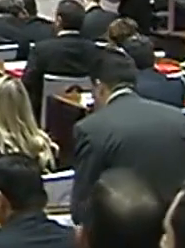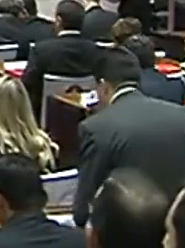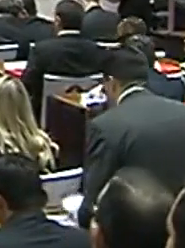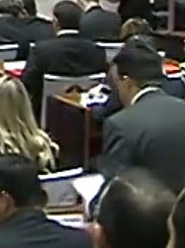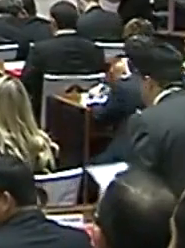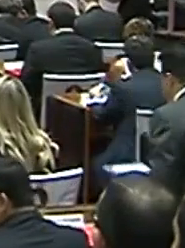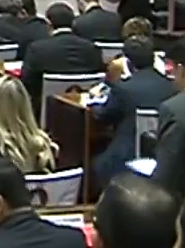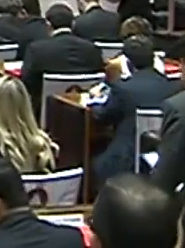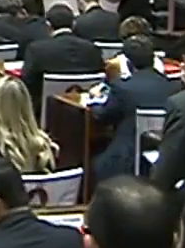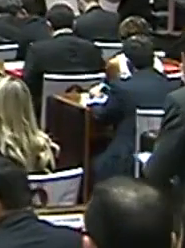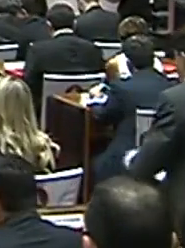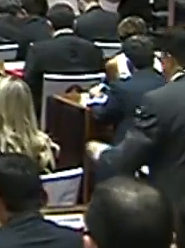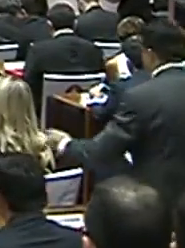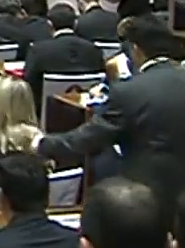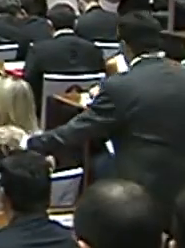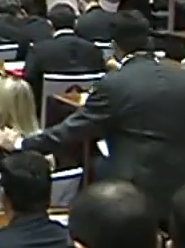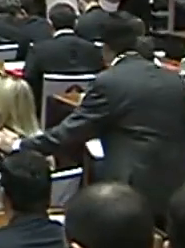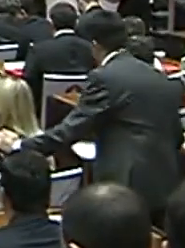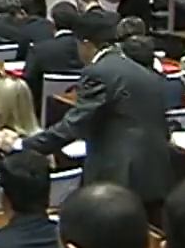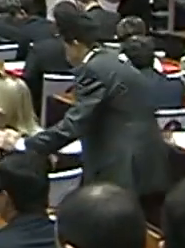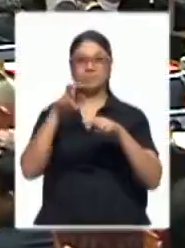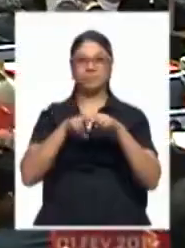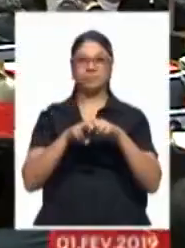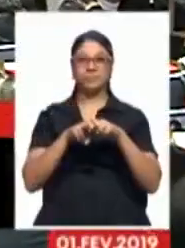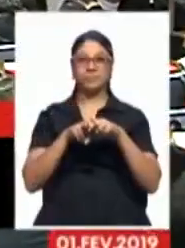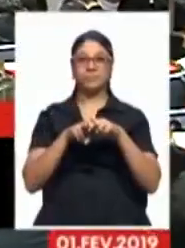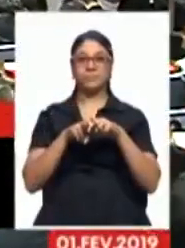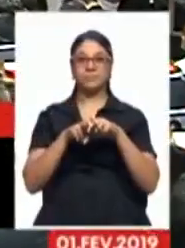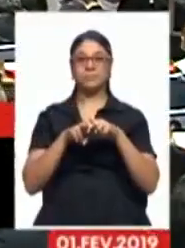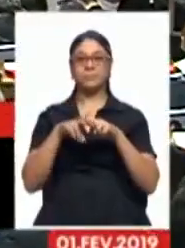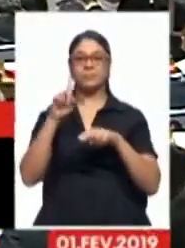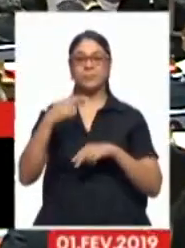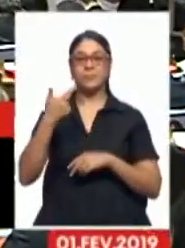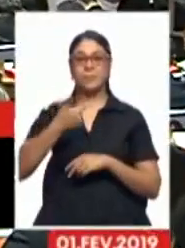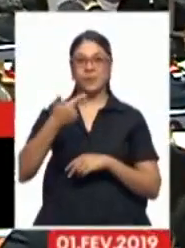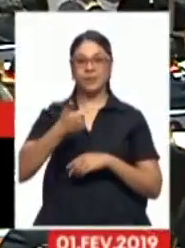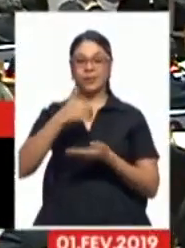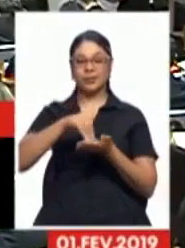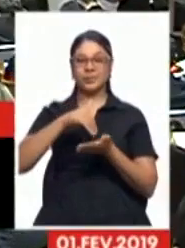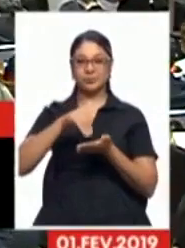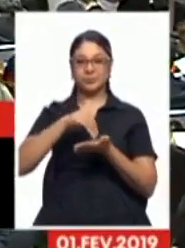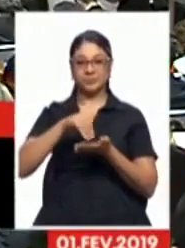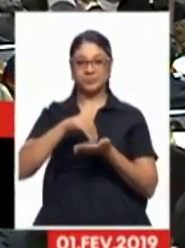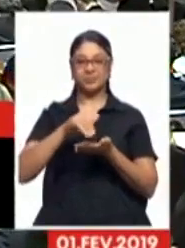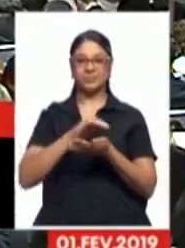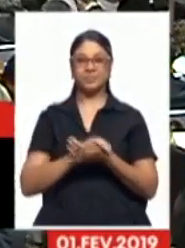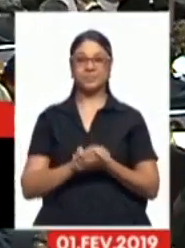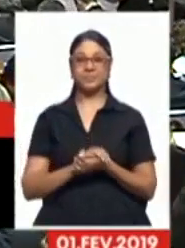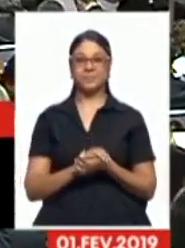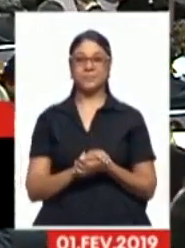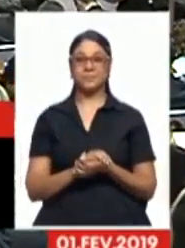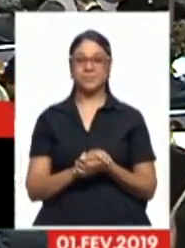Silva ocupe seu lugar à mesa para exercer a função de segunda secretária, por gentileza.